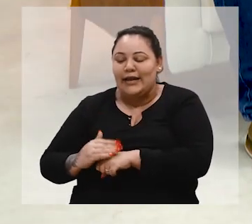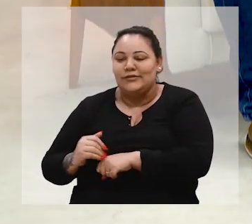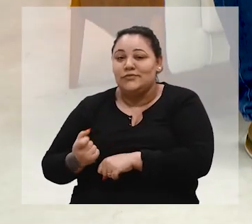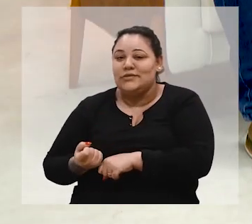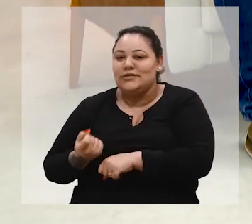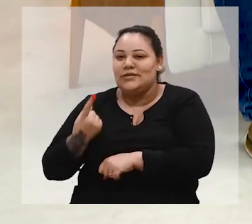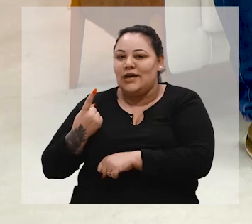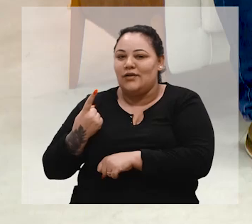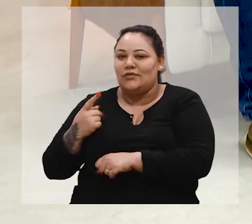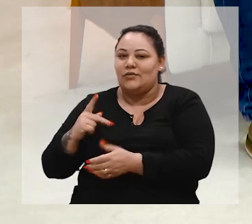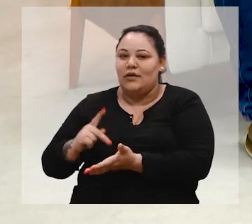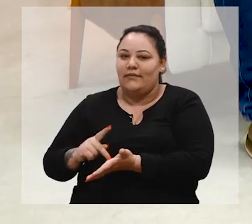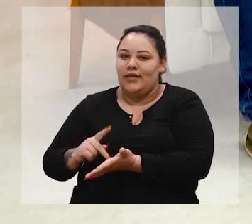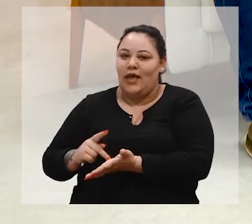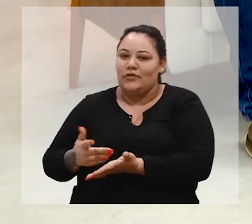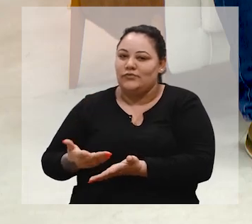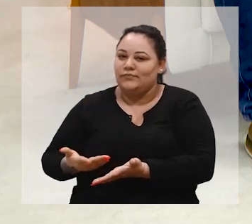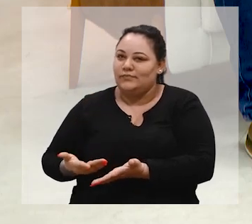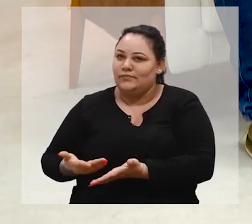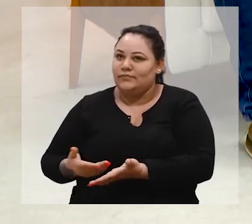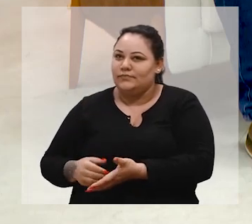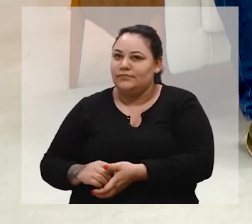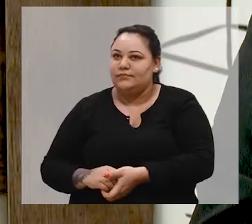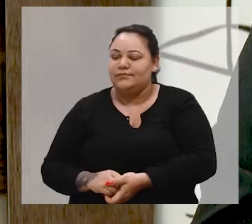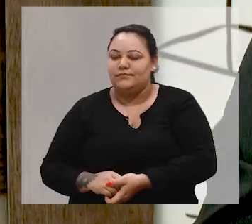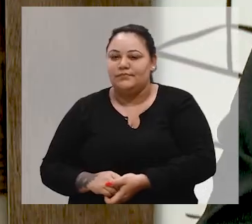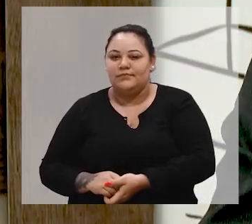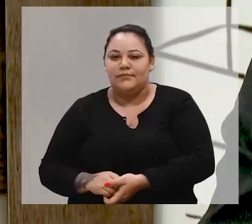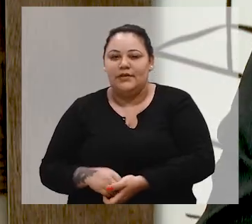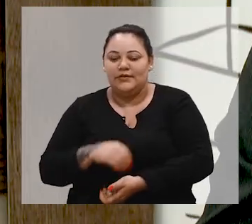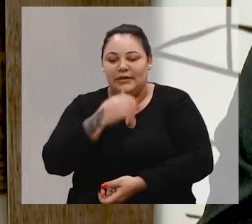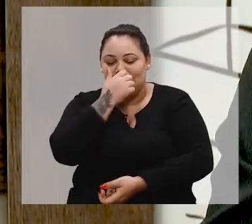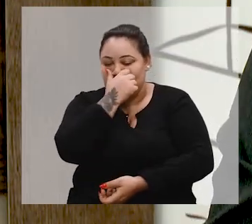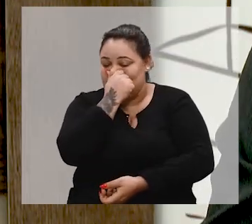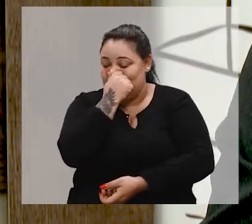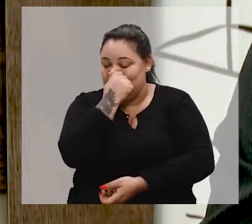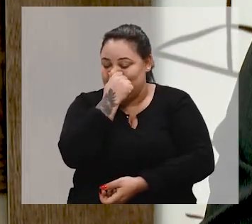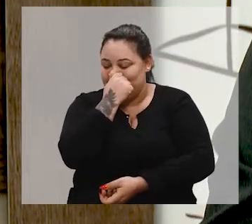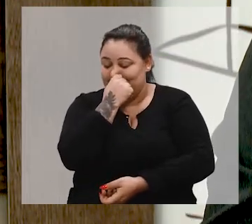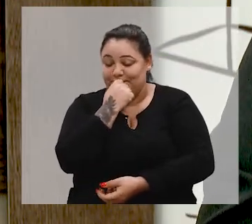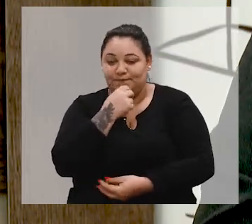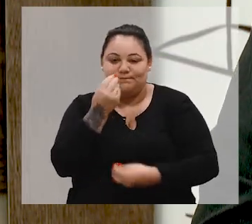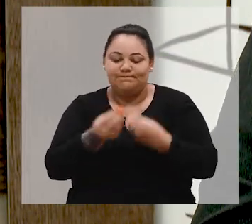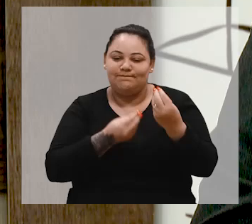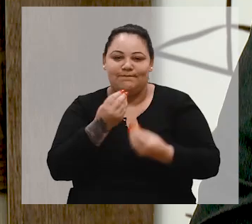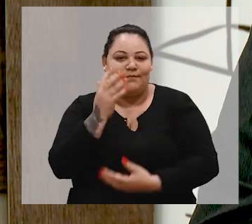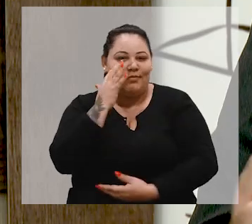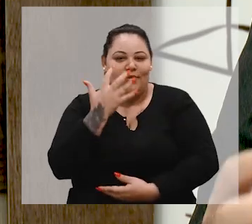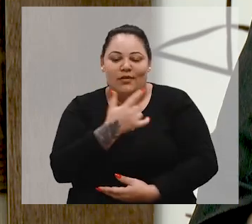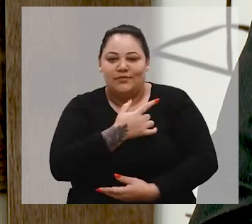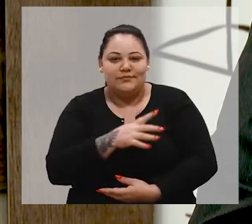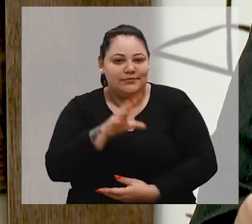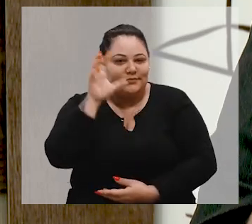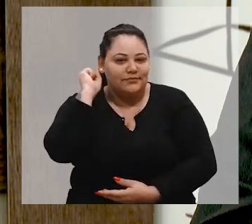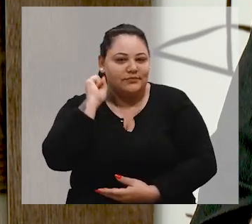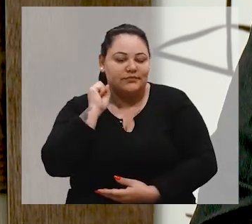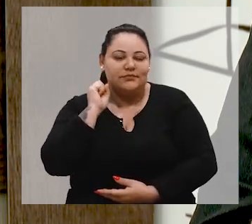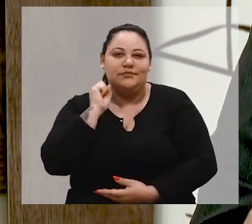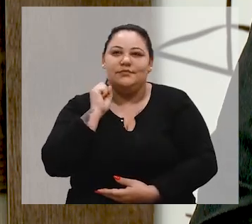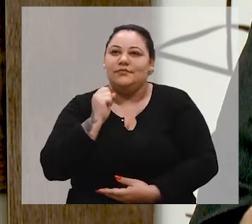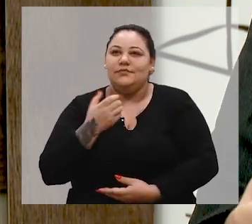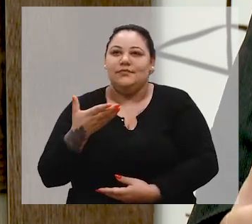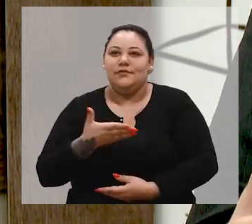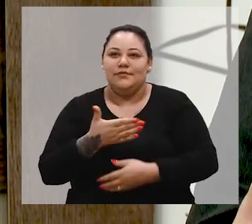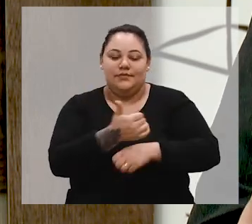carinho estranho que estava acontecendo. Como é que acontece agora te ouvindo assim? Vamos supor um